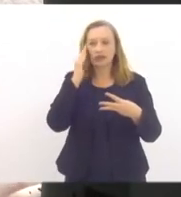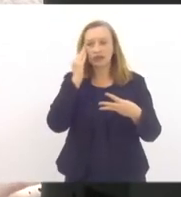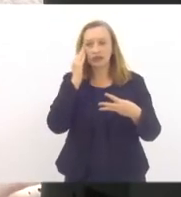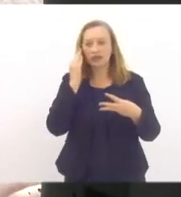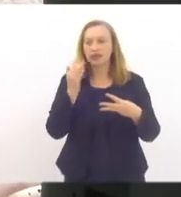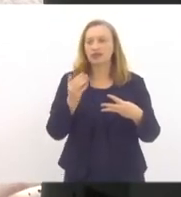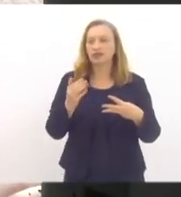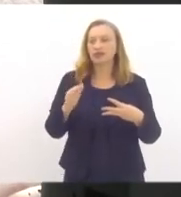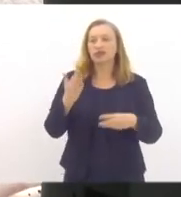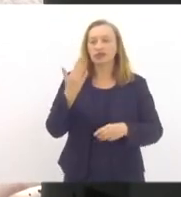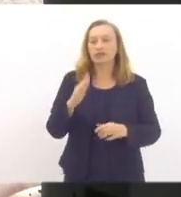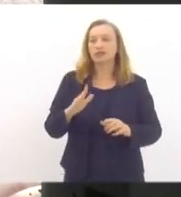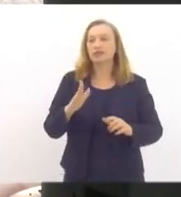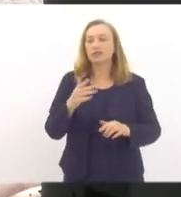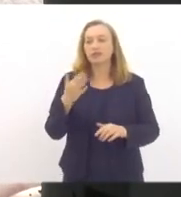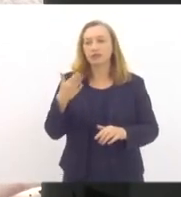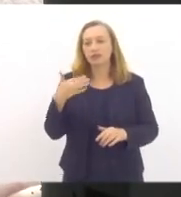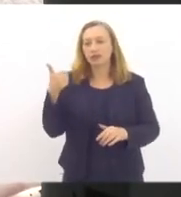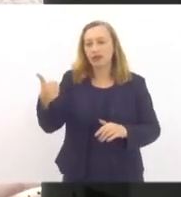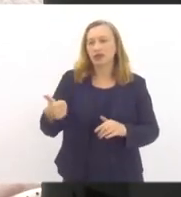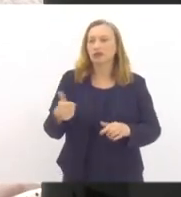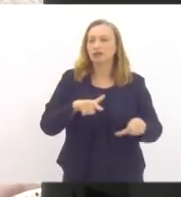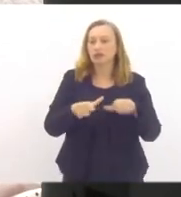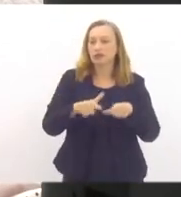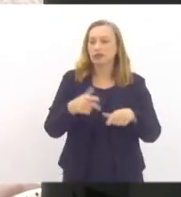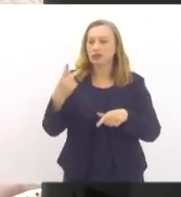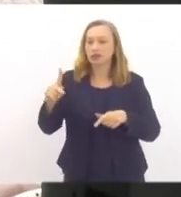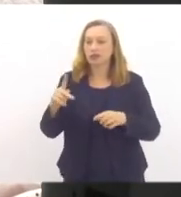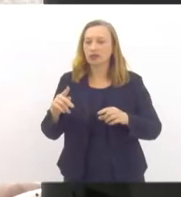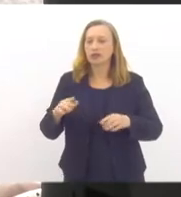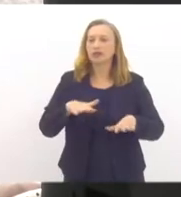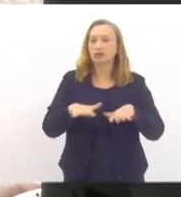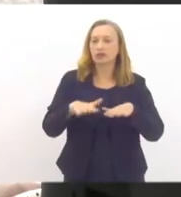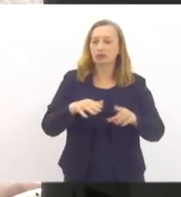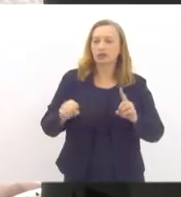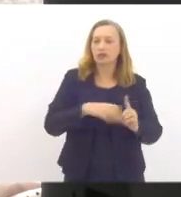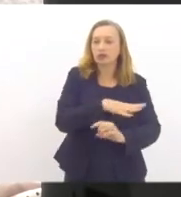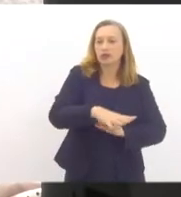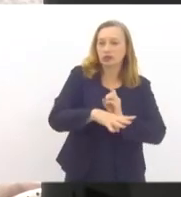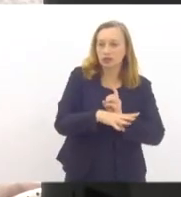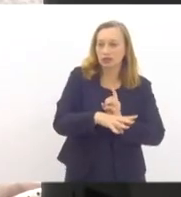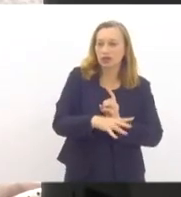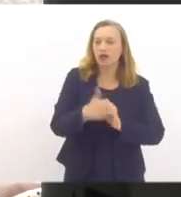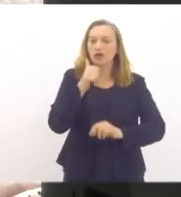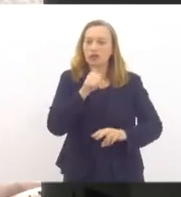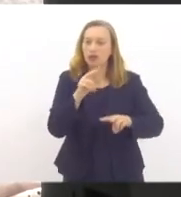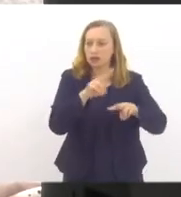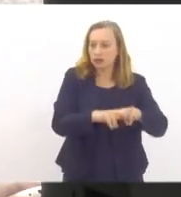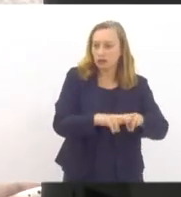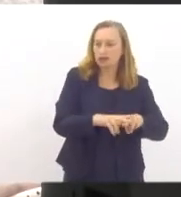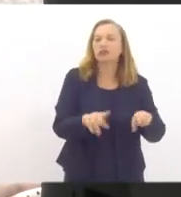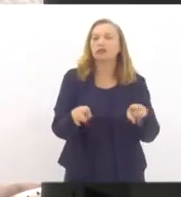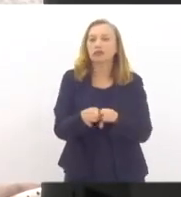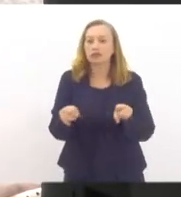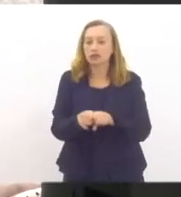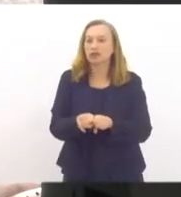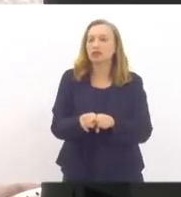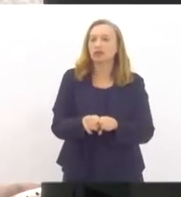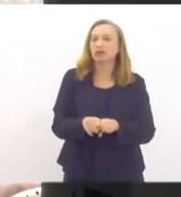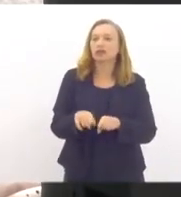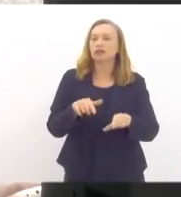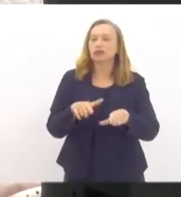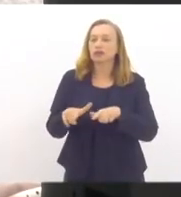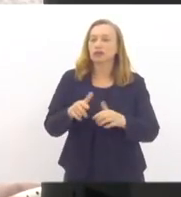a atuação que ela já faz há um tempo com o Movimento Social de Mulheres Encarceradas, que é fundamental também na composição do mecanismo, e também pela atuação dela